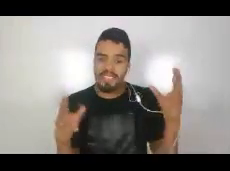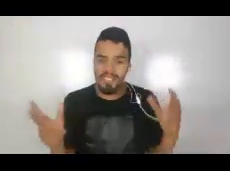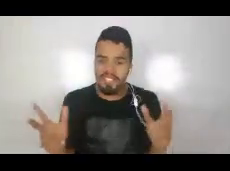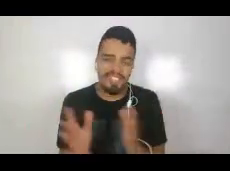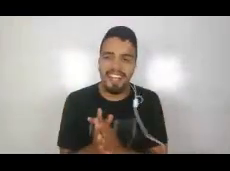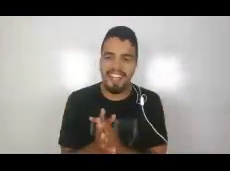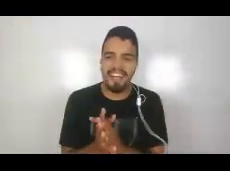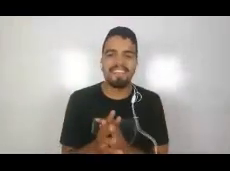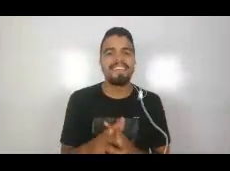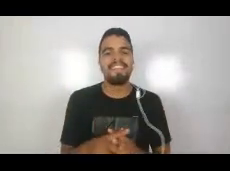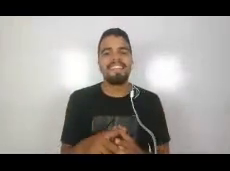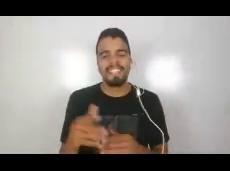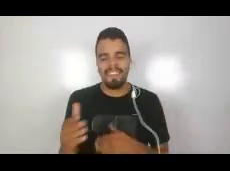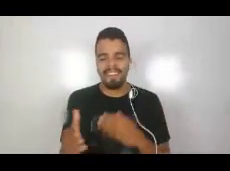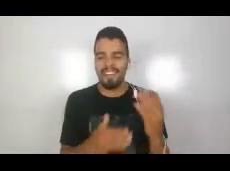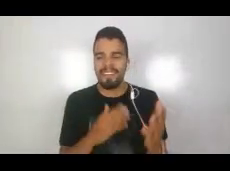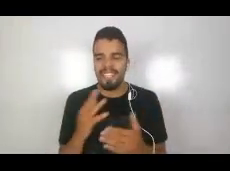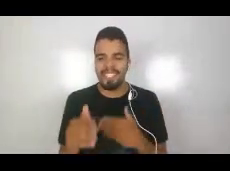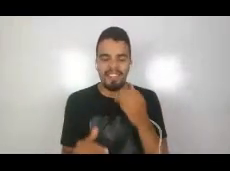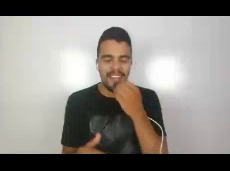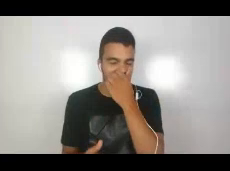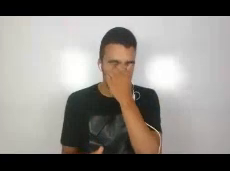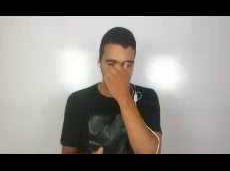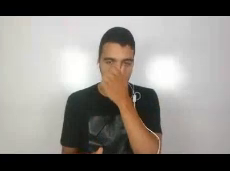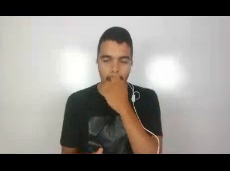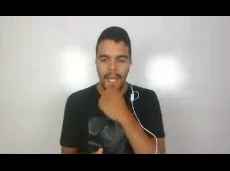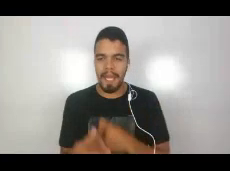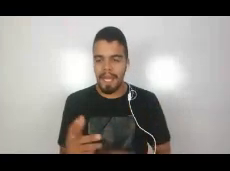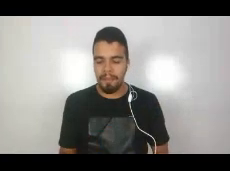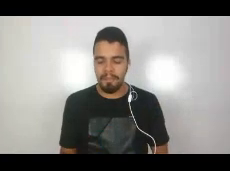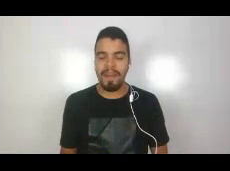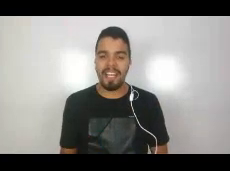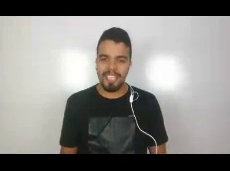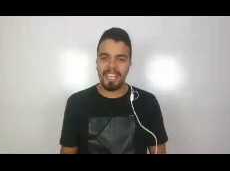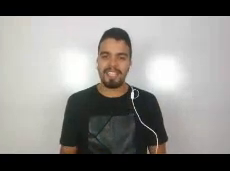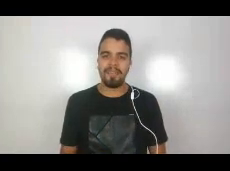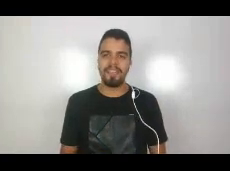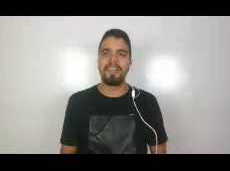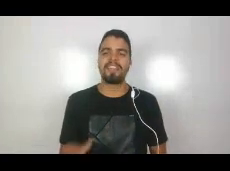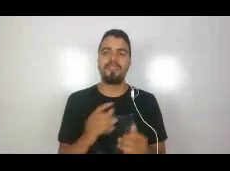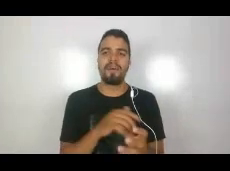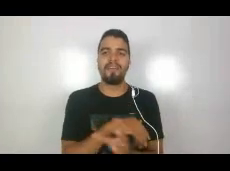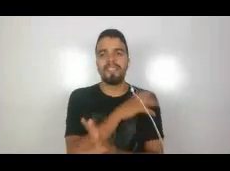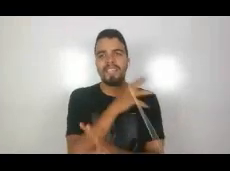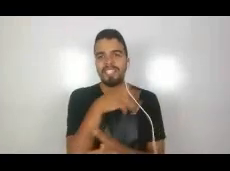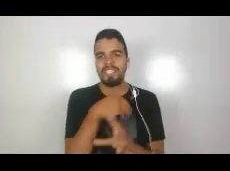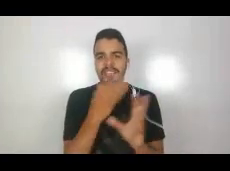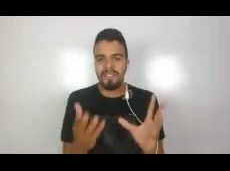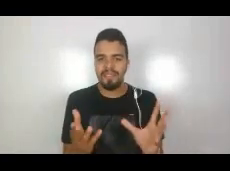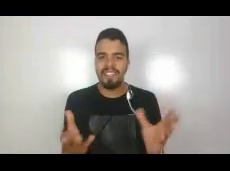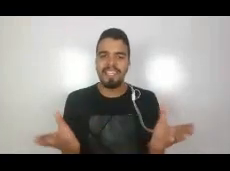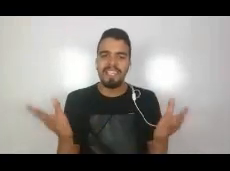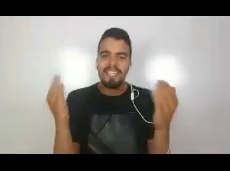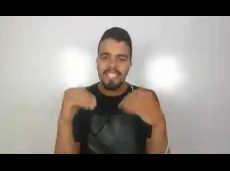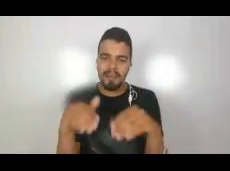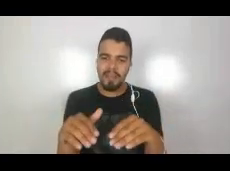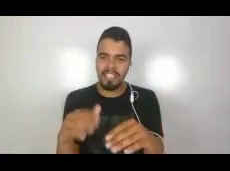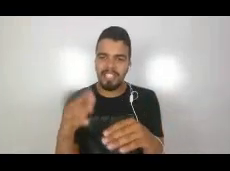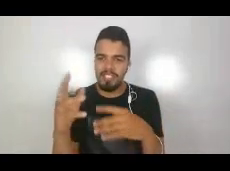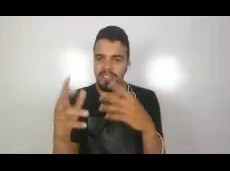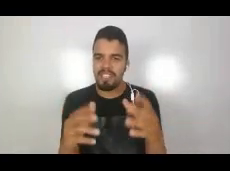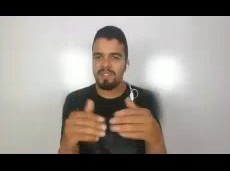Uma saudação inicial. Então, é o que a gente vai praticar também, retomar o que a gente já viu